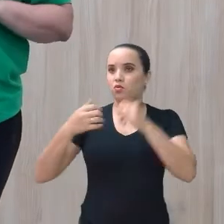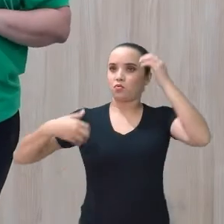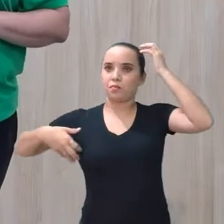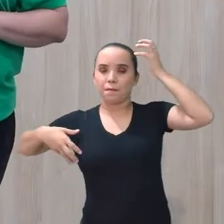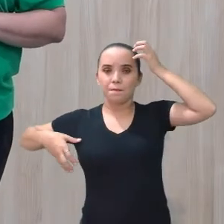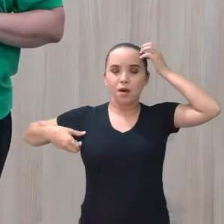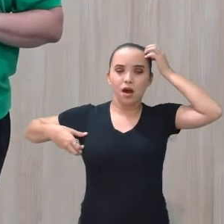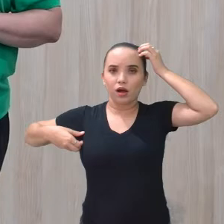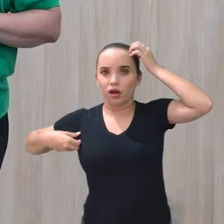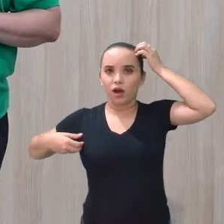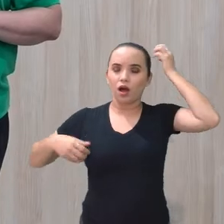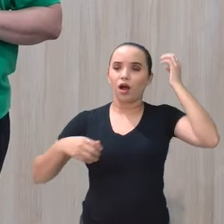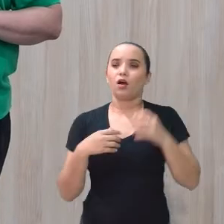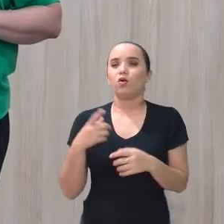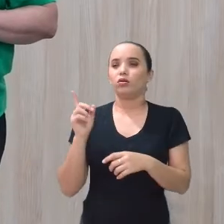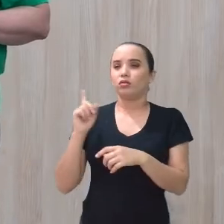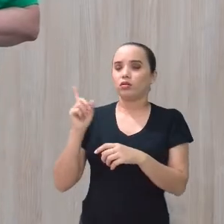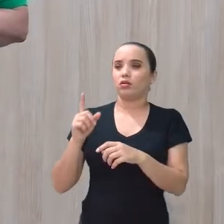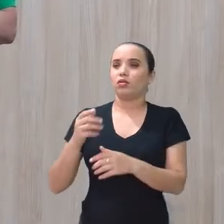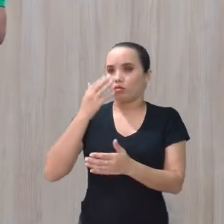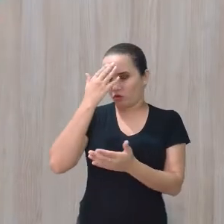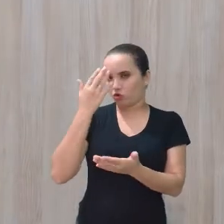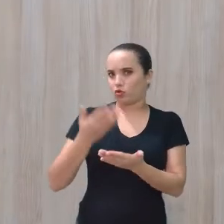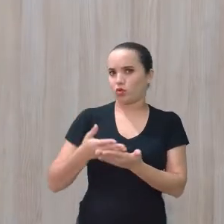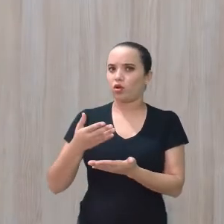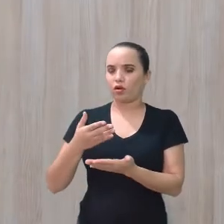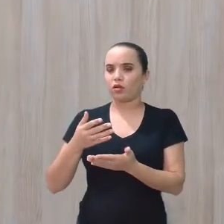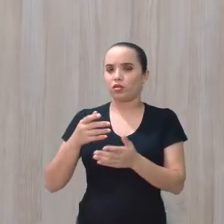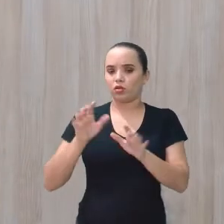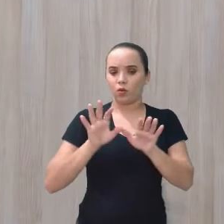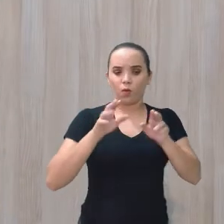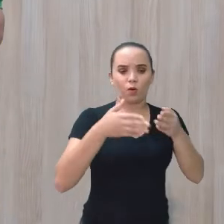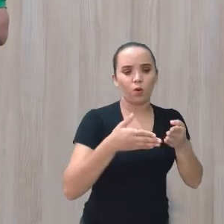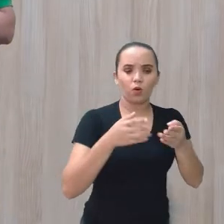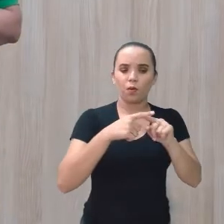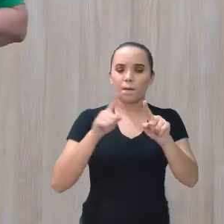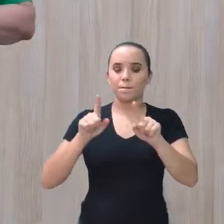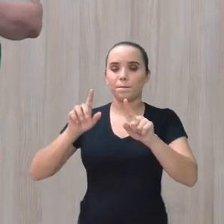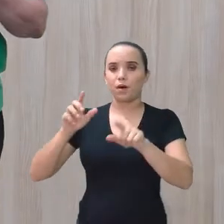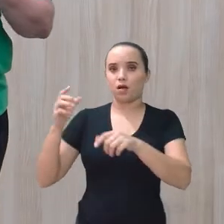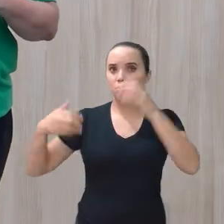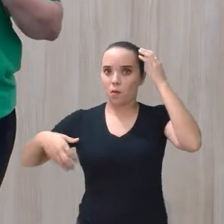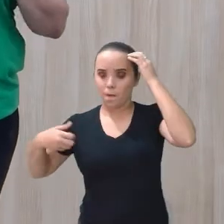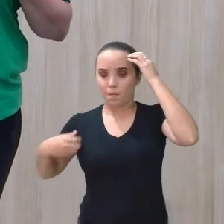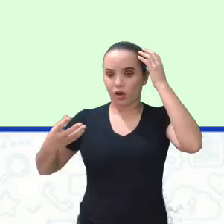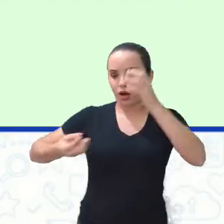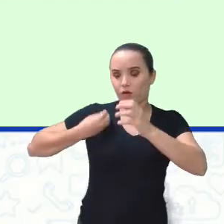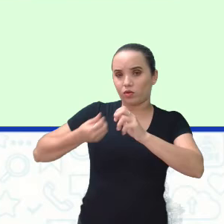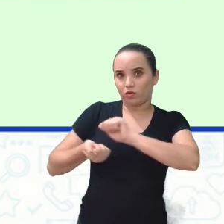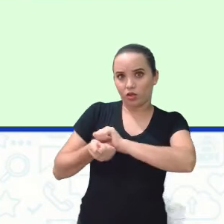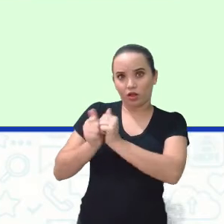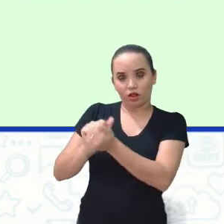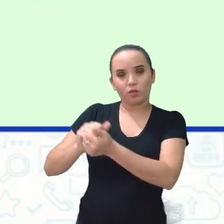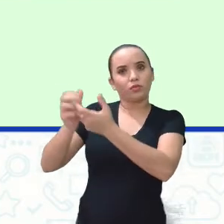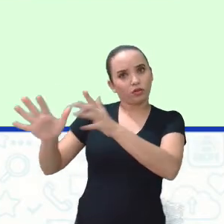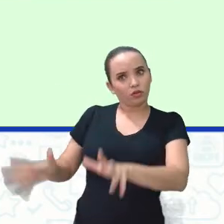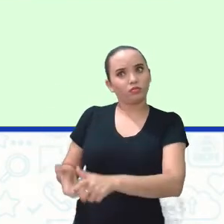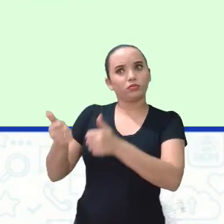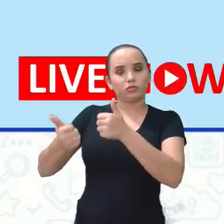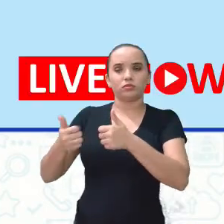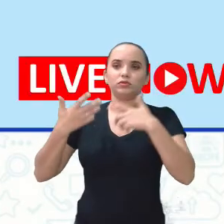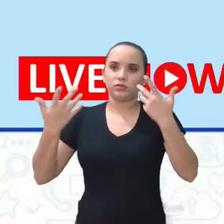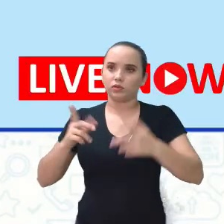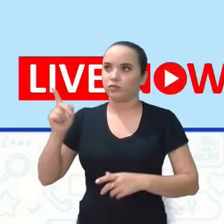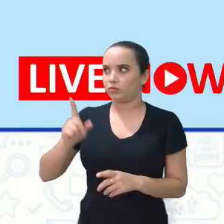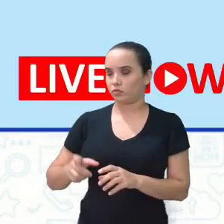de adaptação. Então, na manchete 1, ela é mais objetiva porque apresenta um fato